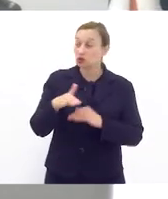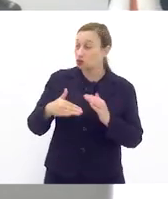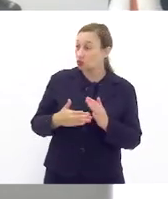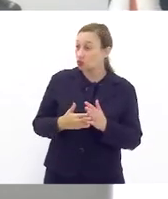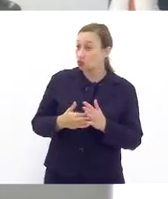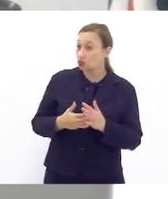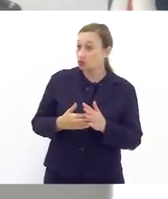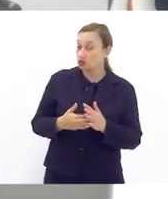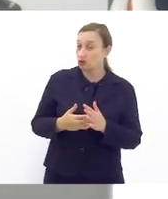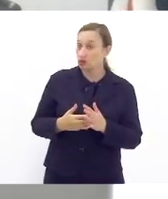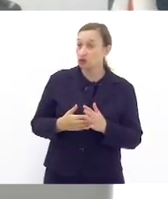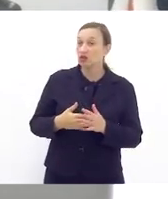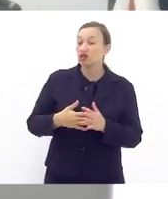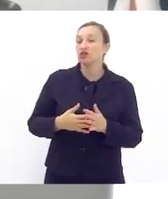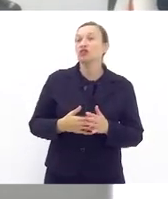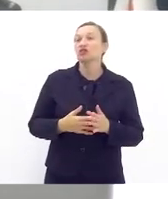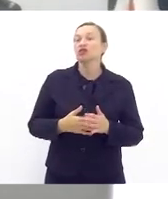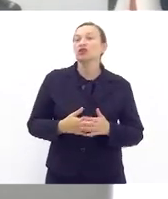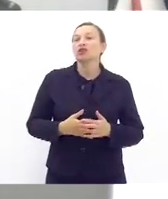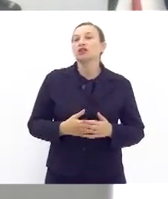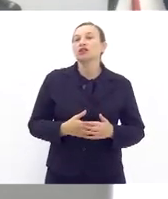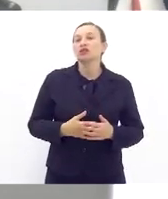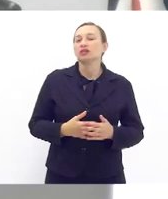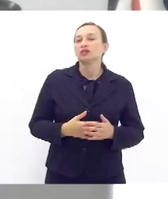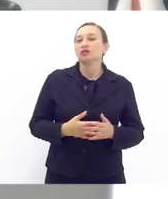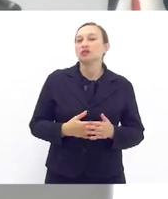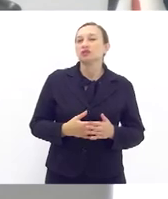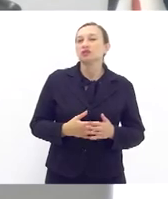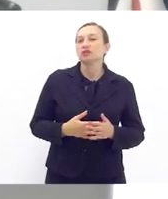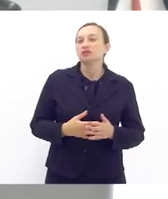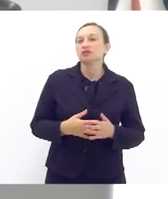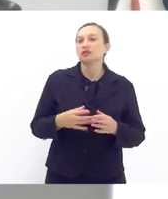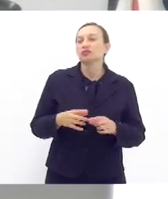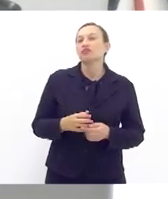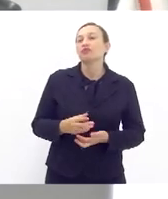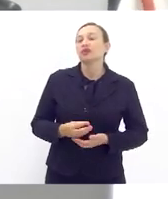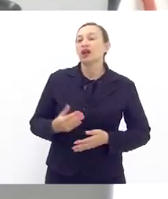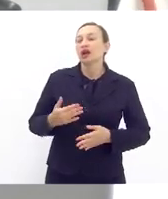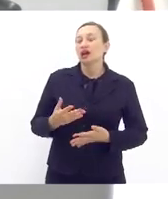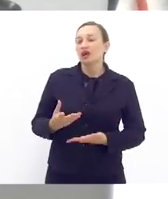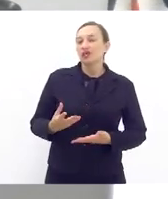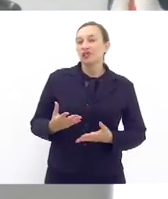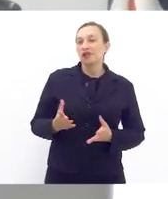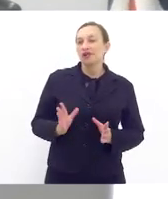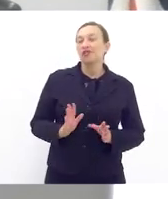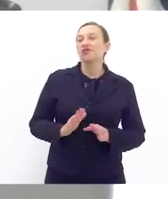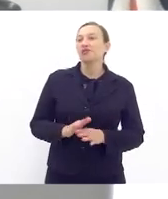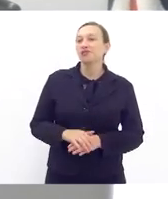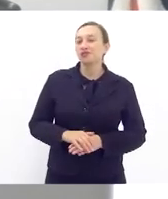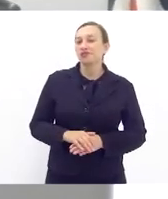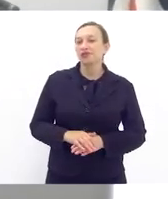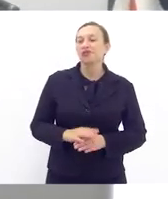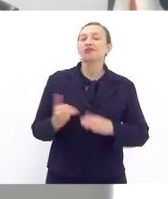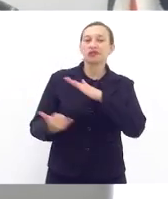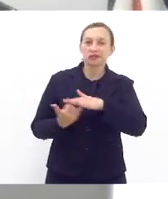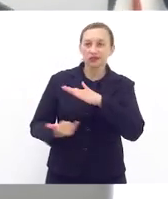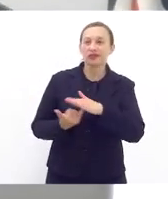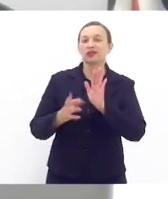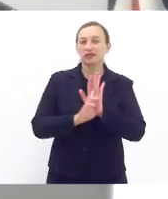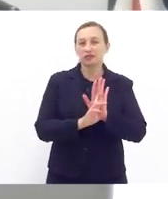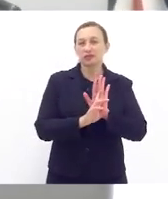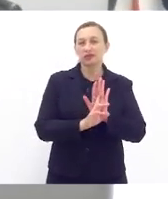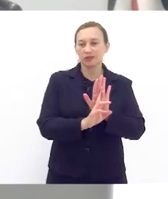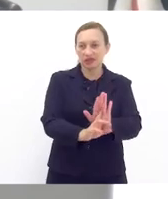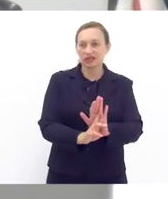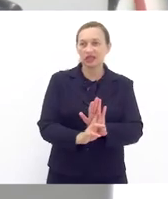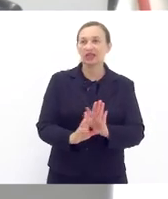presentes e a todas as entidades aqui representadas eu falo em nome da secretaria